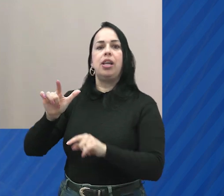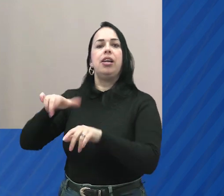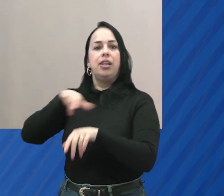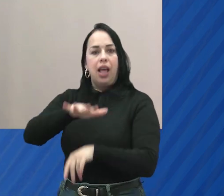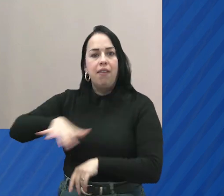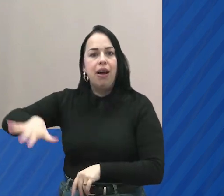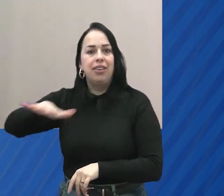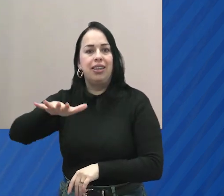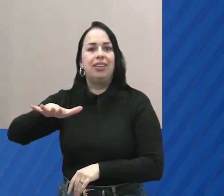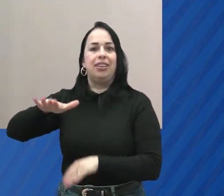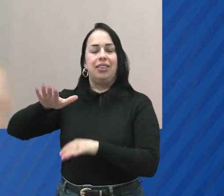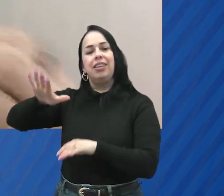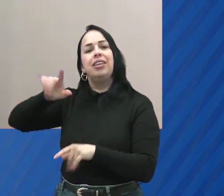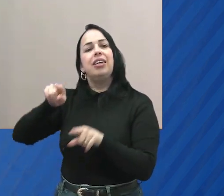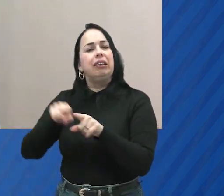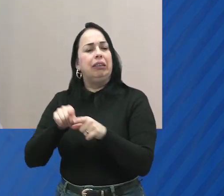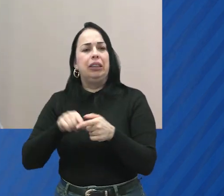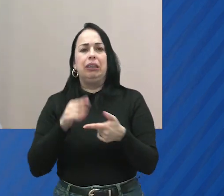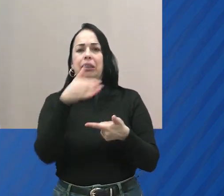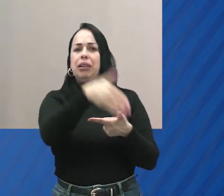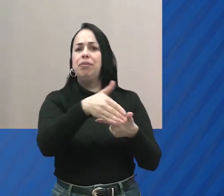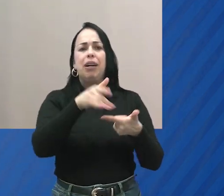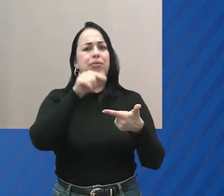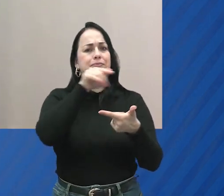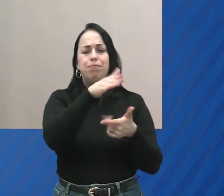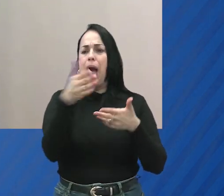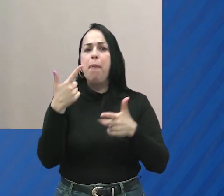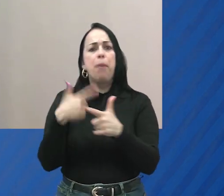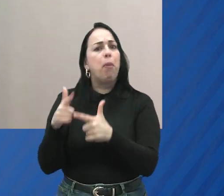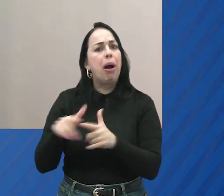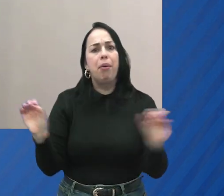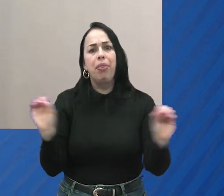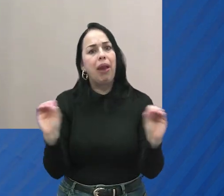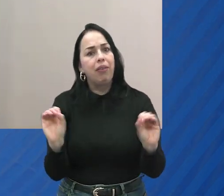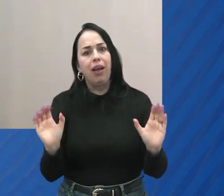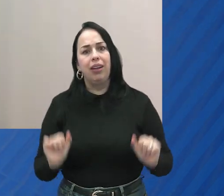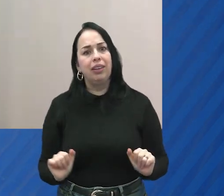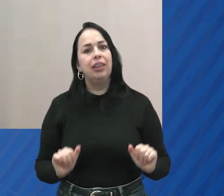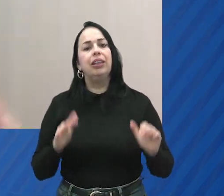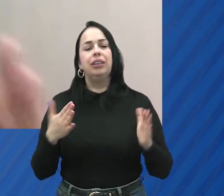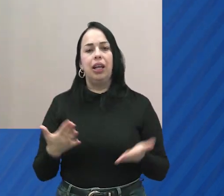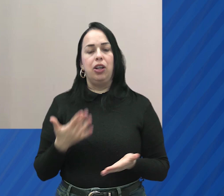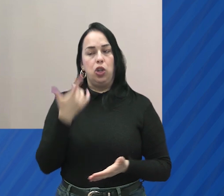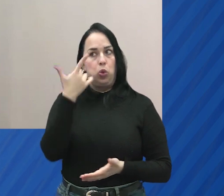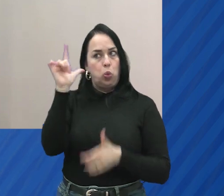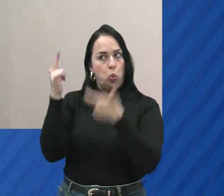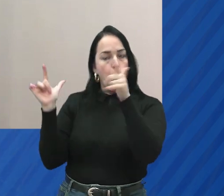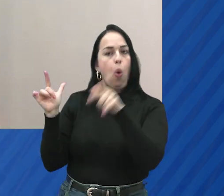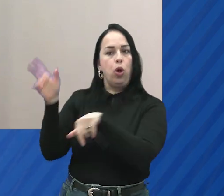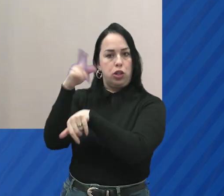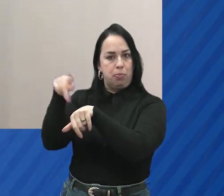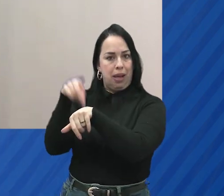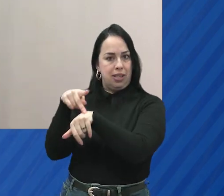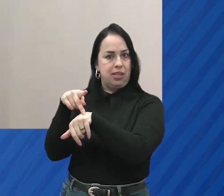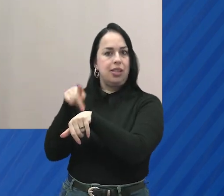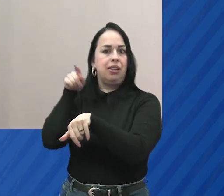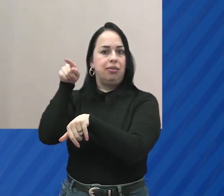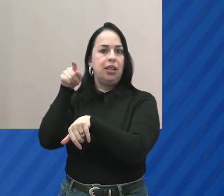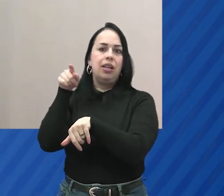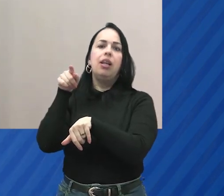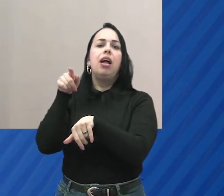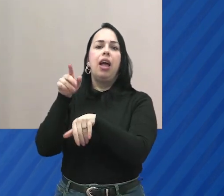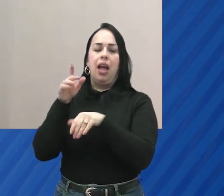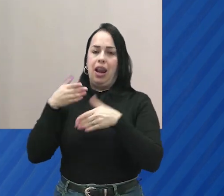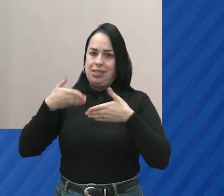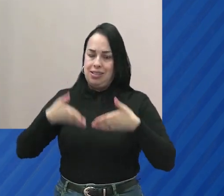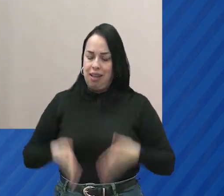num terreiro, amanhã depois ele vai num centro kardecista, e ele não tem problema com isso. Ou, em outros locais, em outras culturas, outros